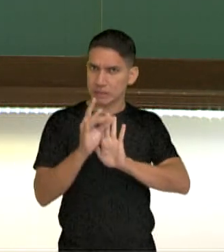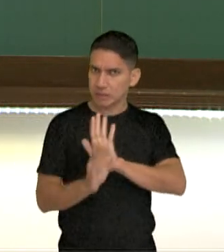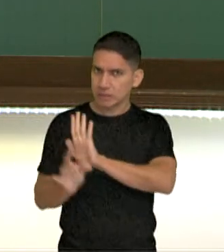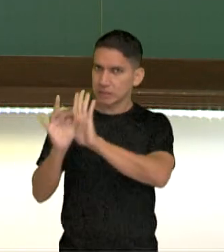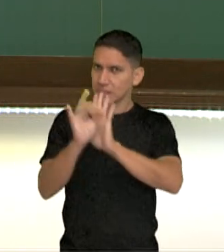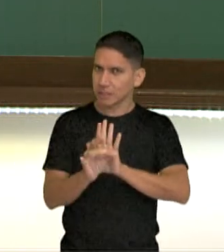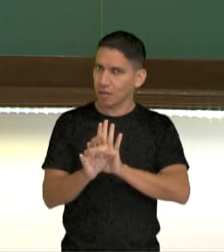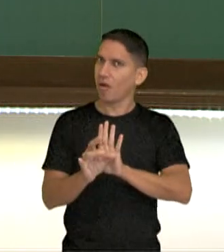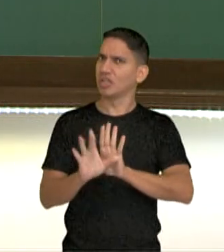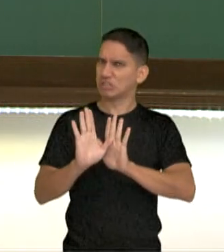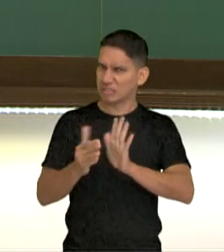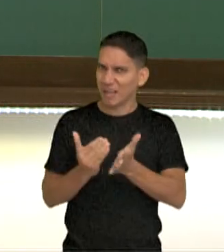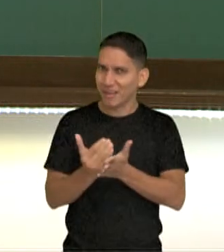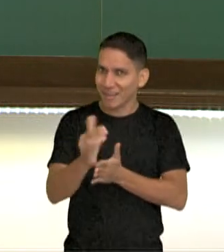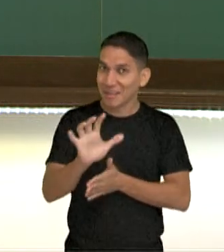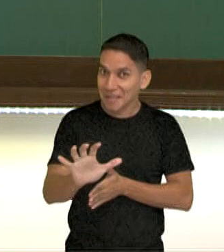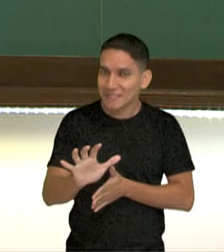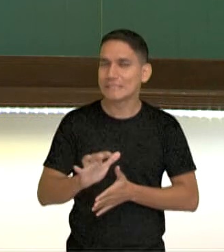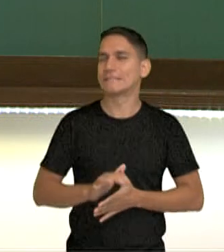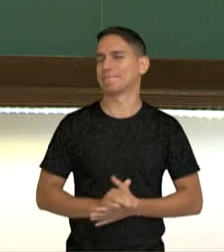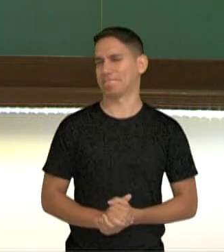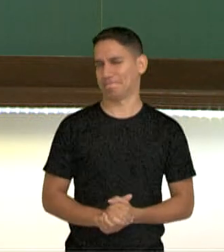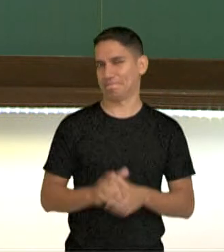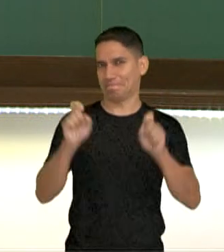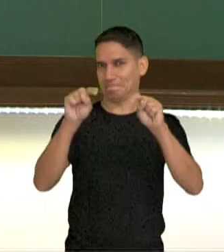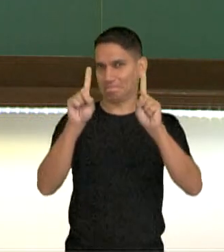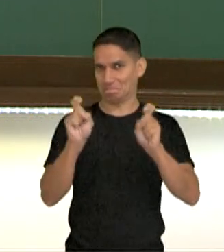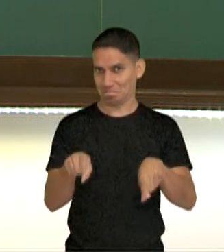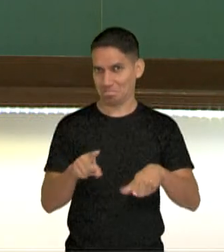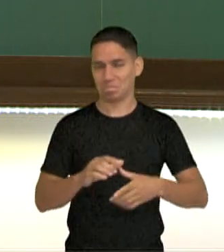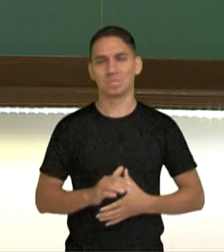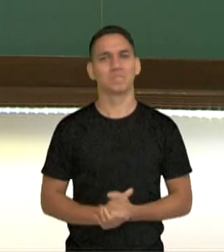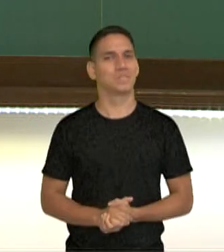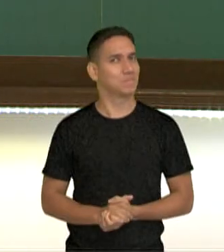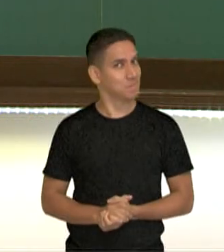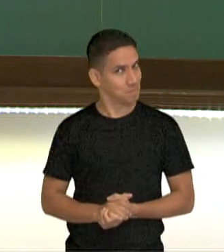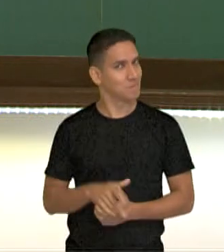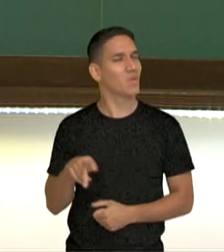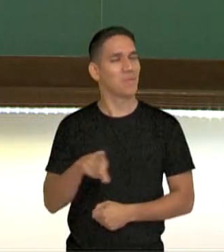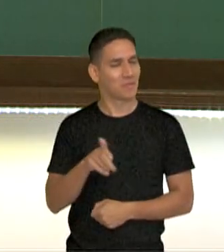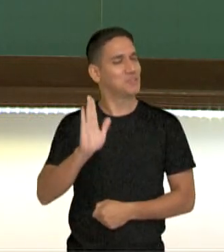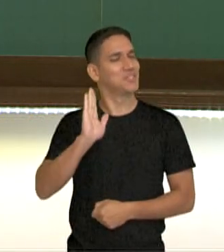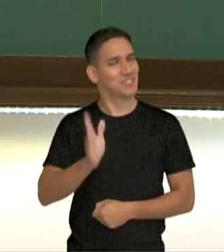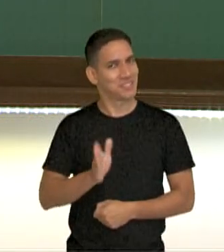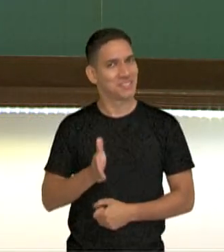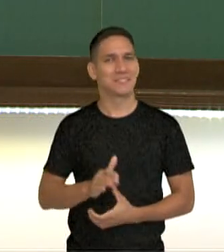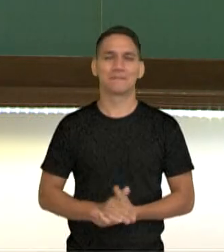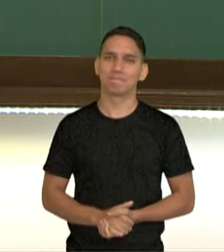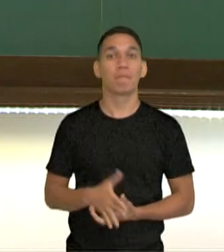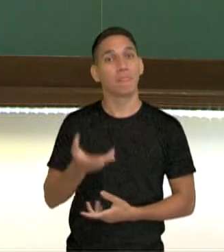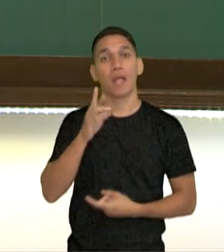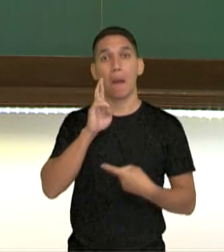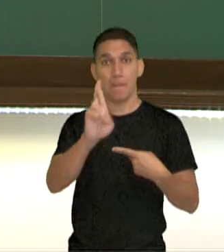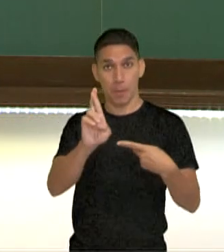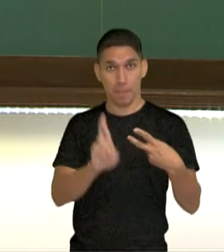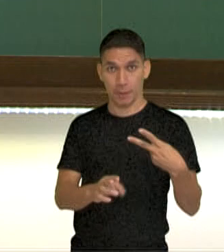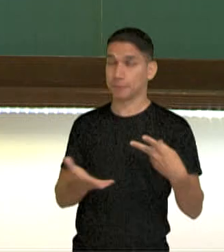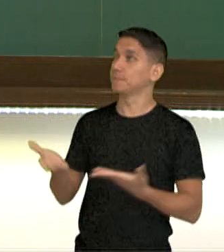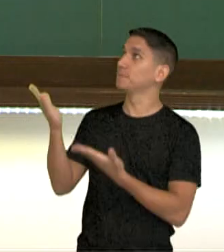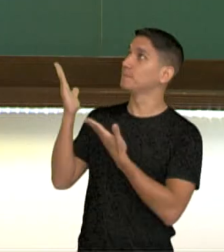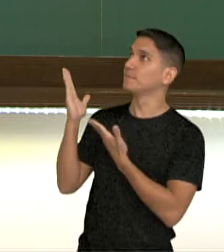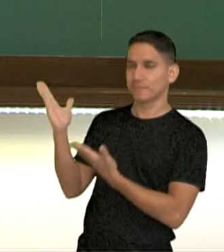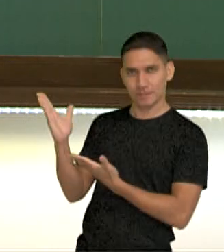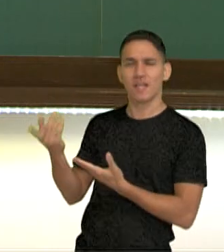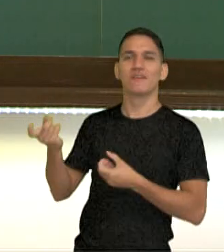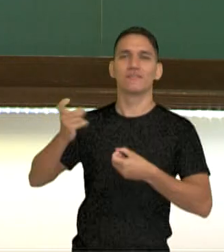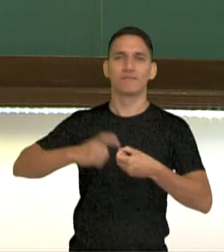A teacher já estava fazendo um texto descritivo? Olha que a teacher já estava, hein? Então vamos responder essas duas questões